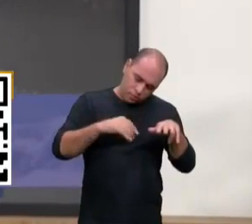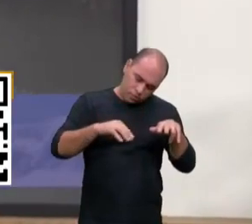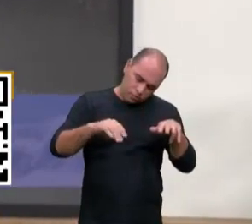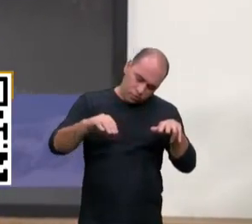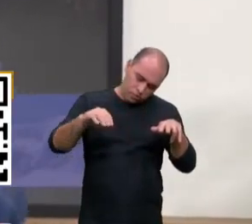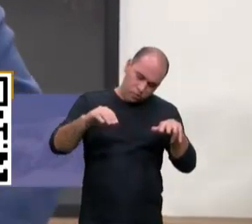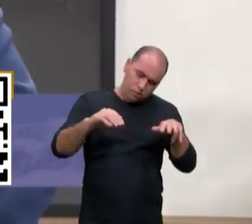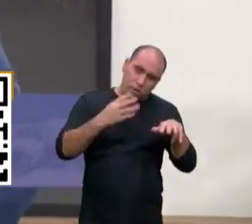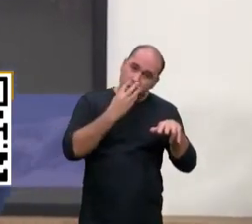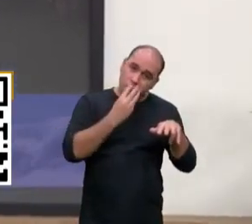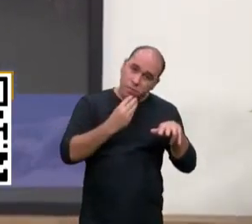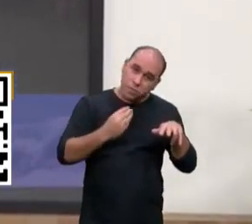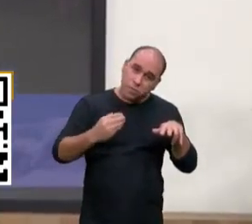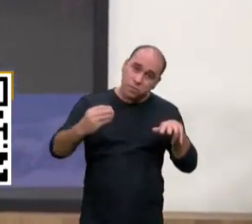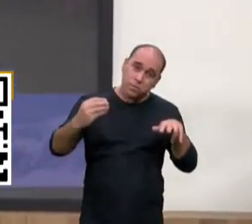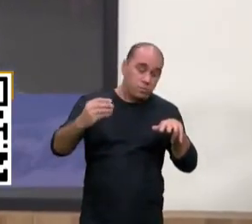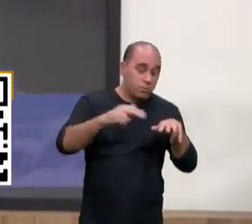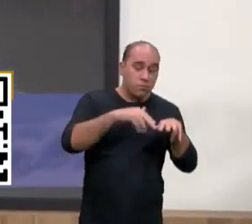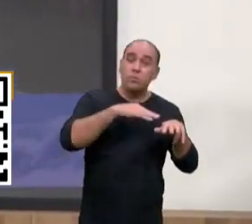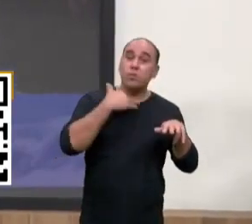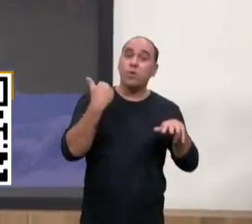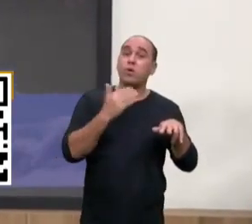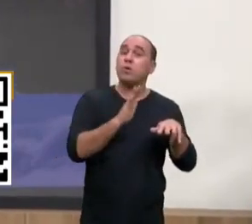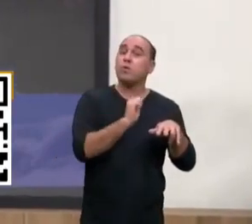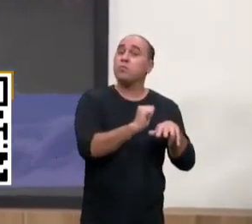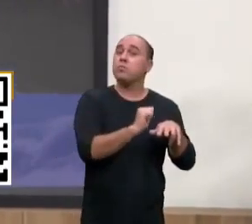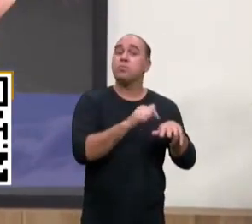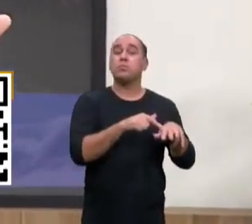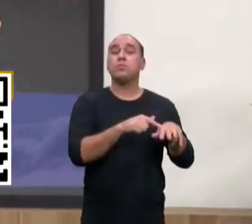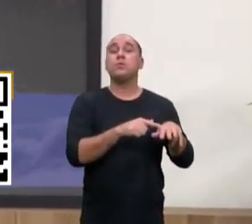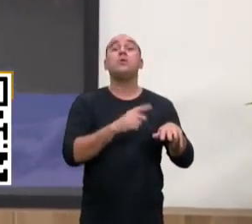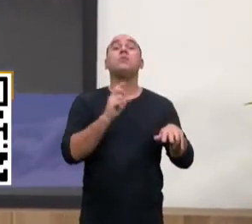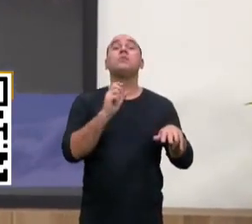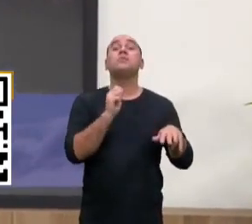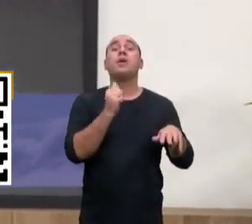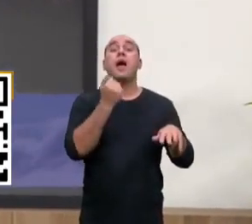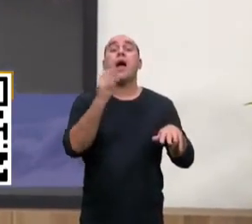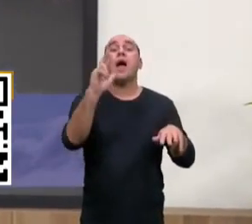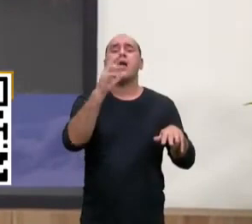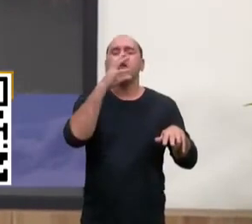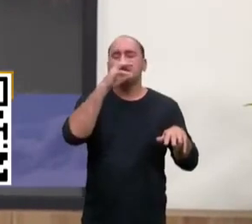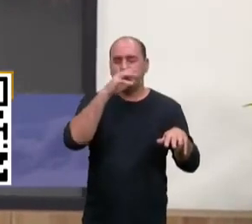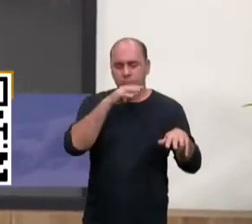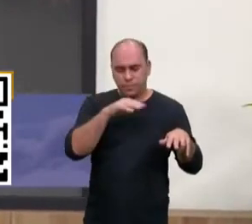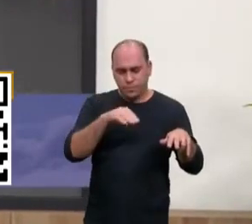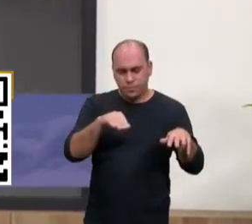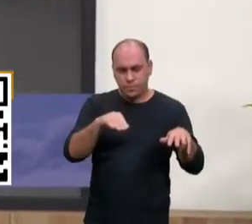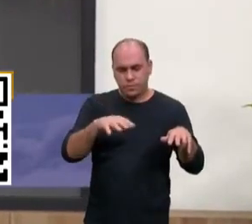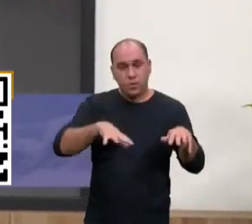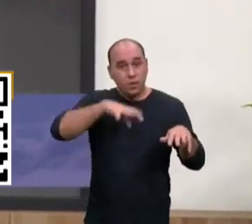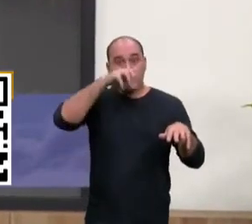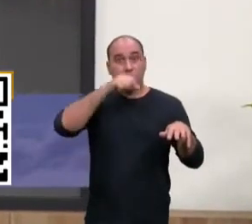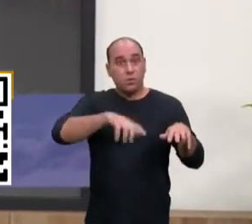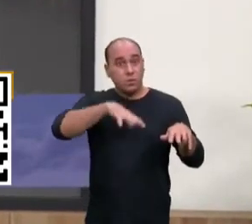e cai e morre então quando ela dá o último suspiro o que que sai dela sai esse Fôlego de vida ela para de respirar